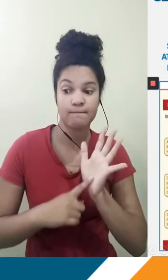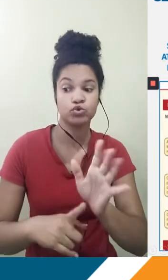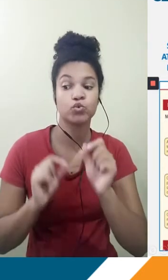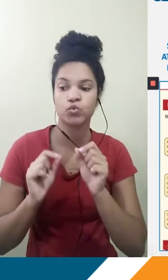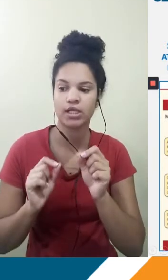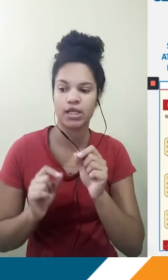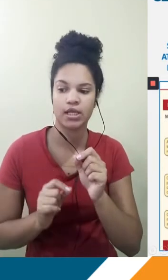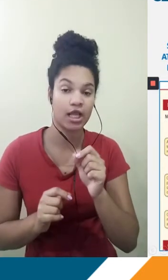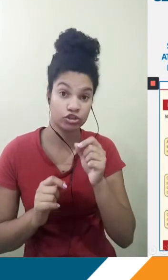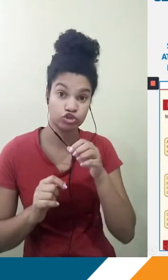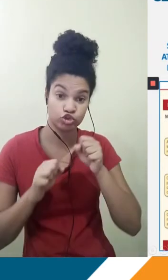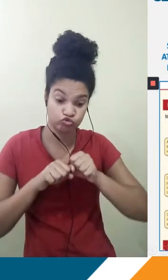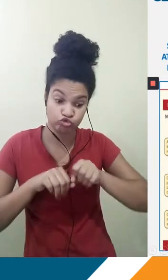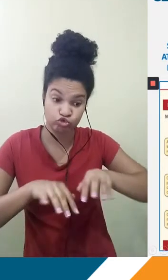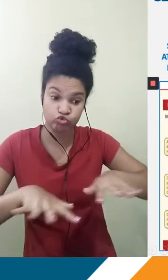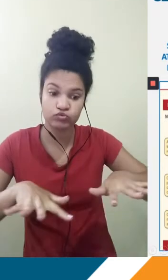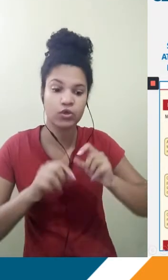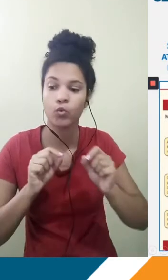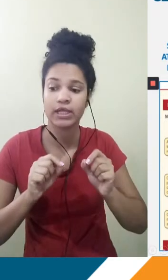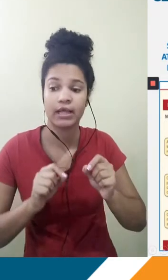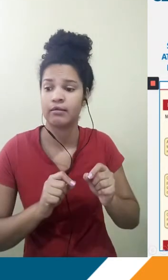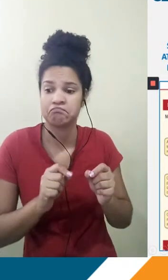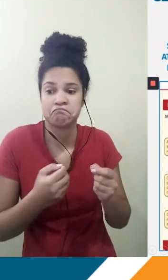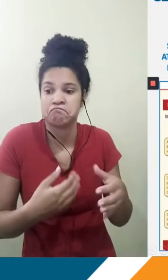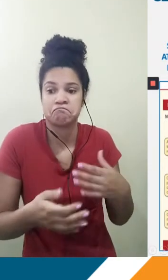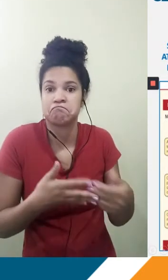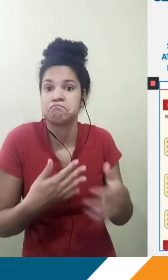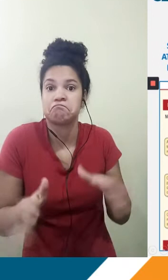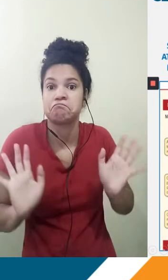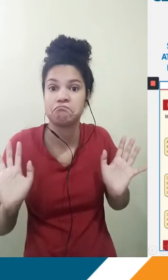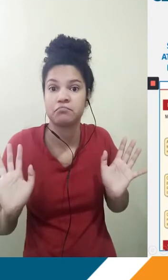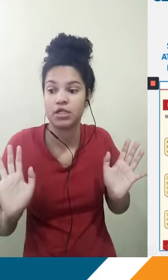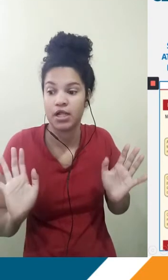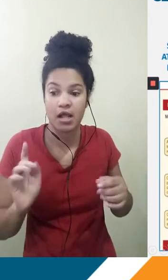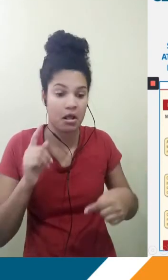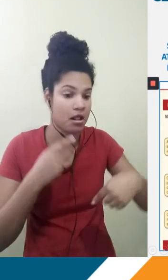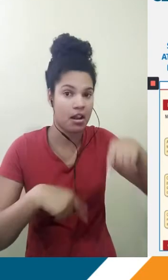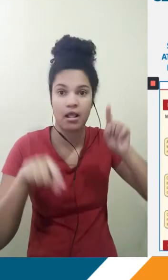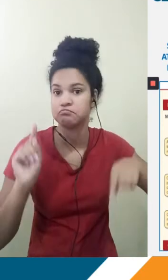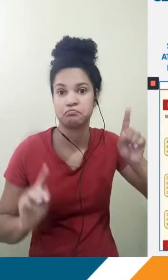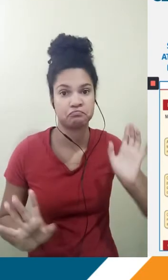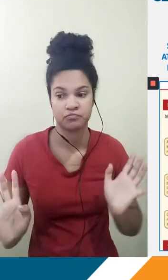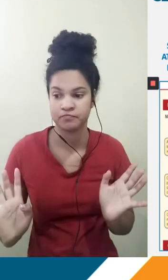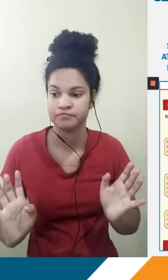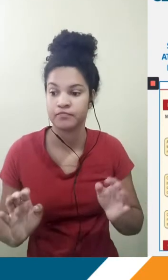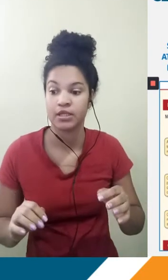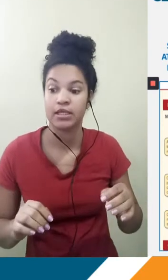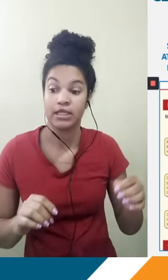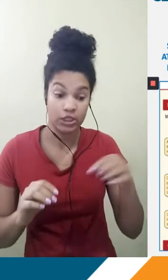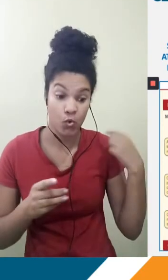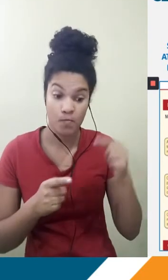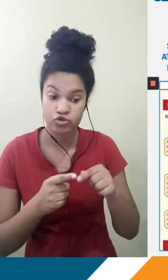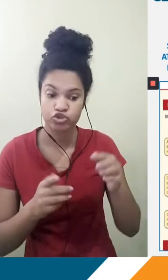movimento aleatório que tende a um estado de equilíbrio. Além dos processos de transporte passivo, que